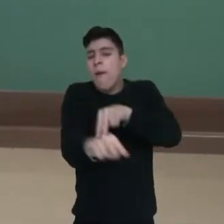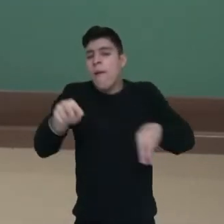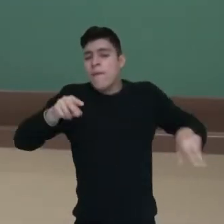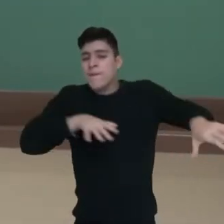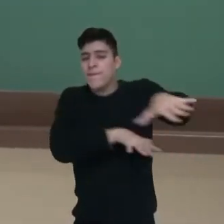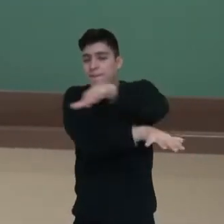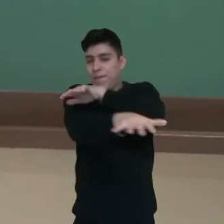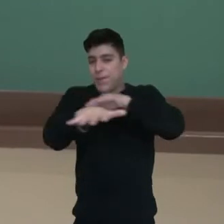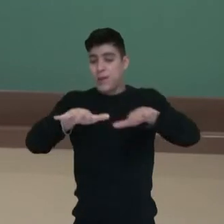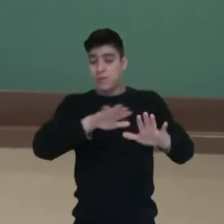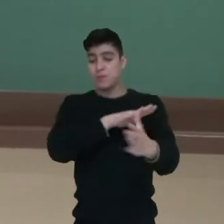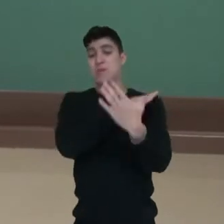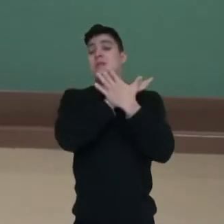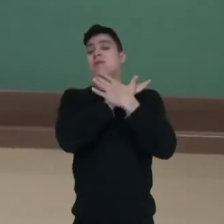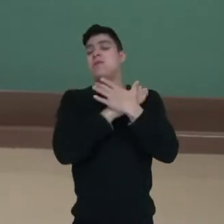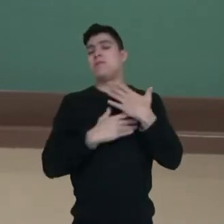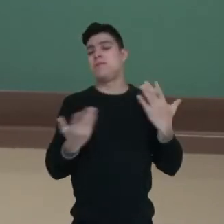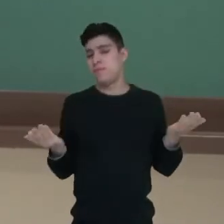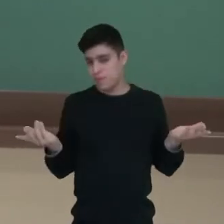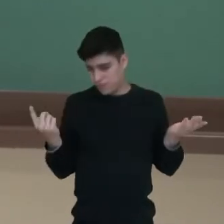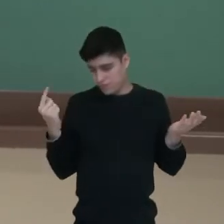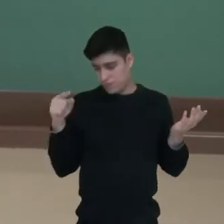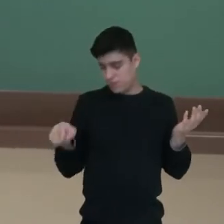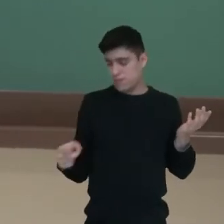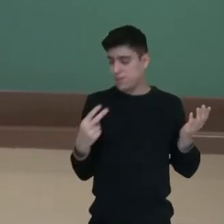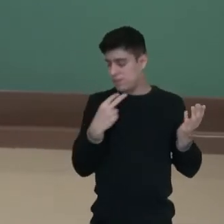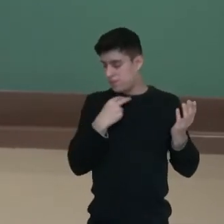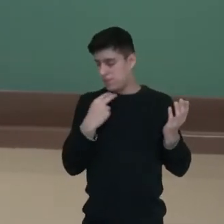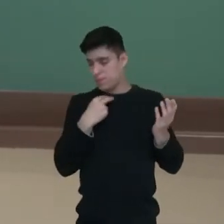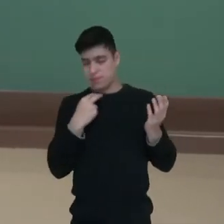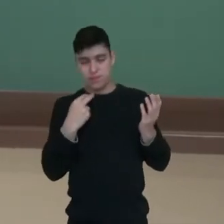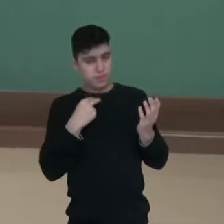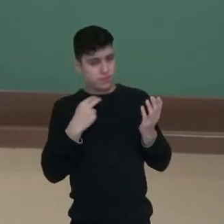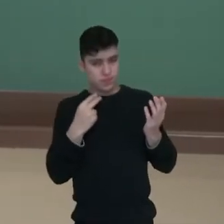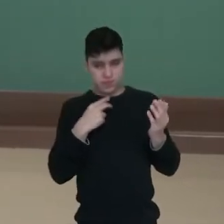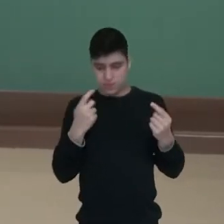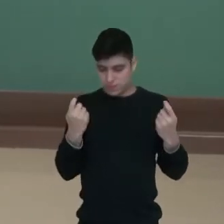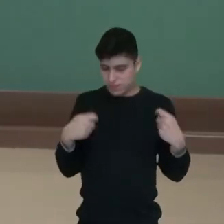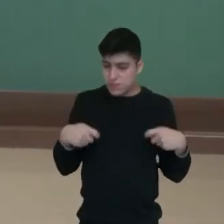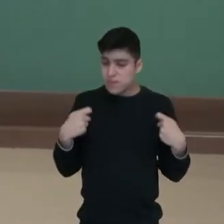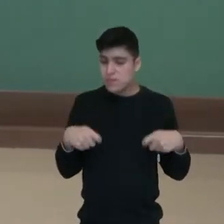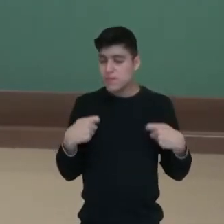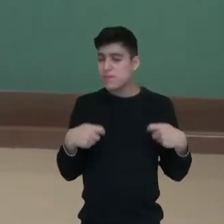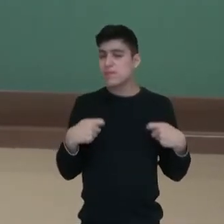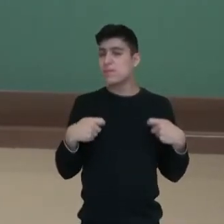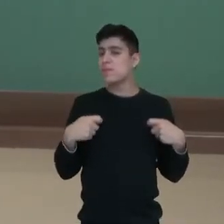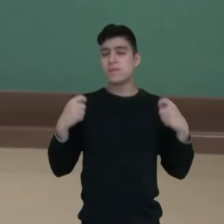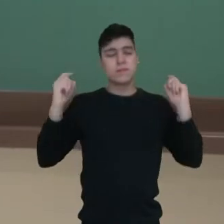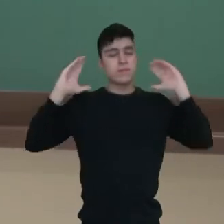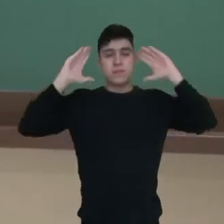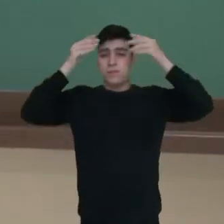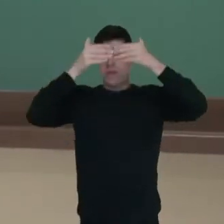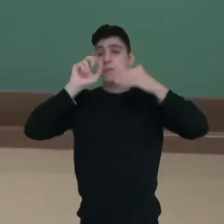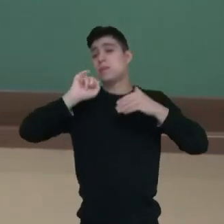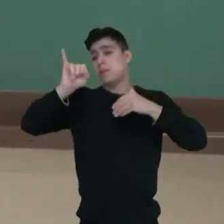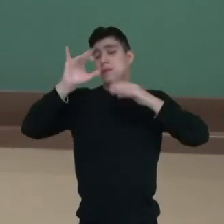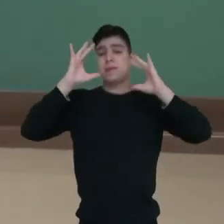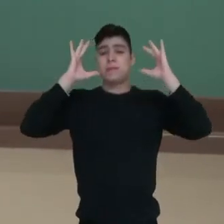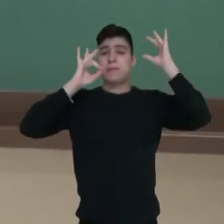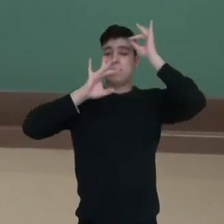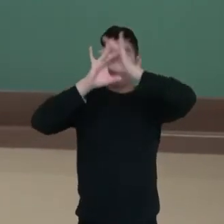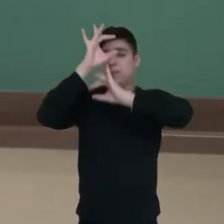visualizar a bola aqui mais próxima a mim. Então, eu tenha alguma vantagem de